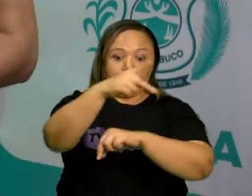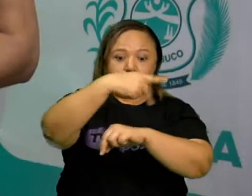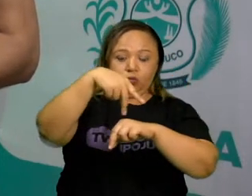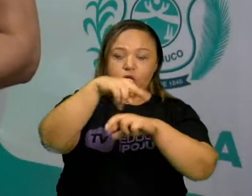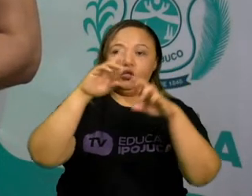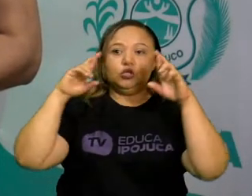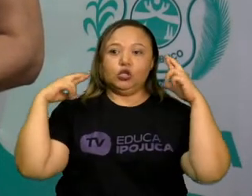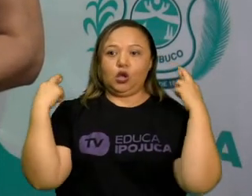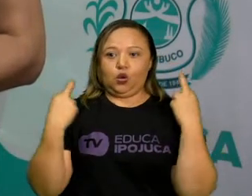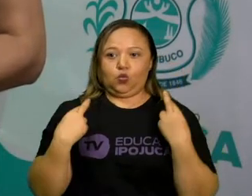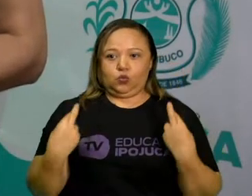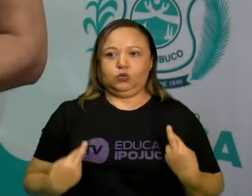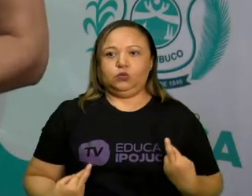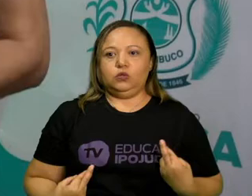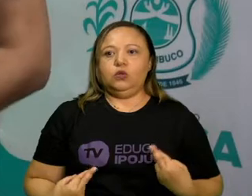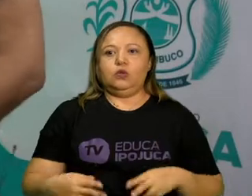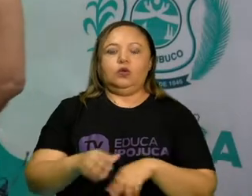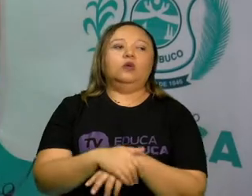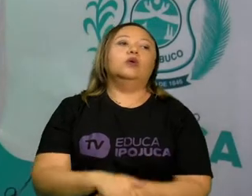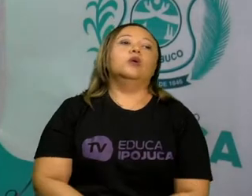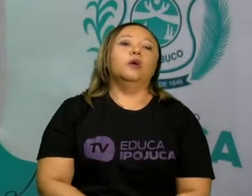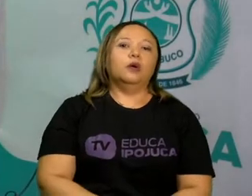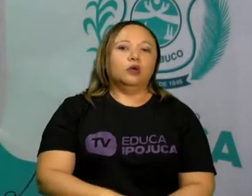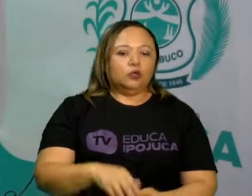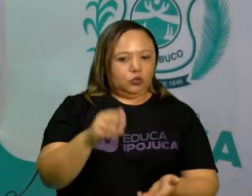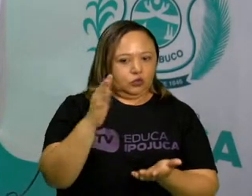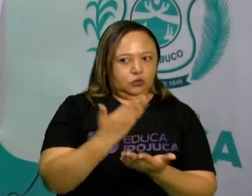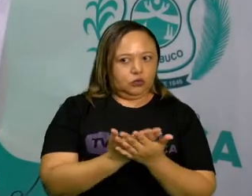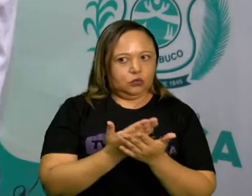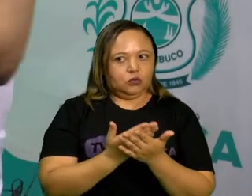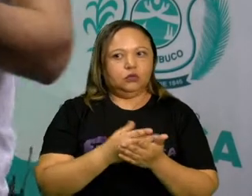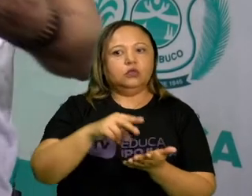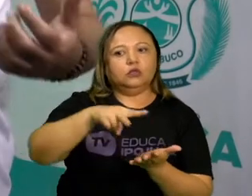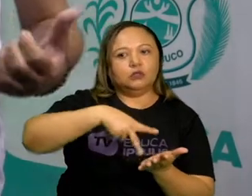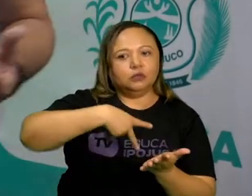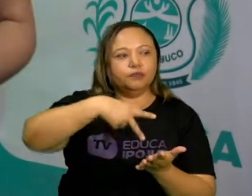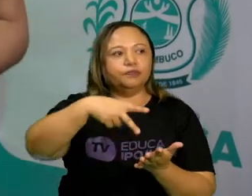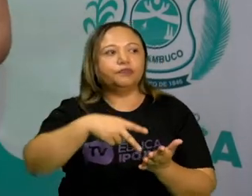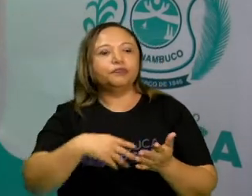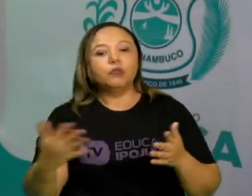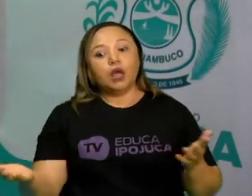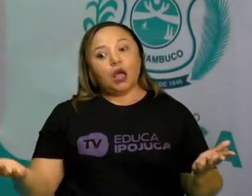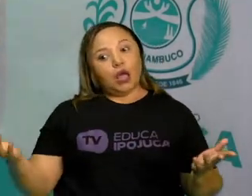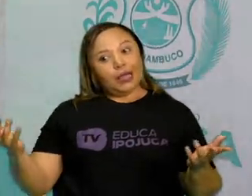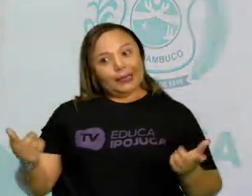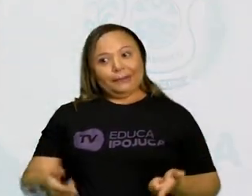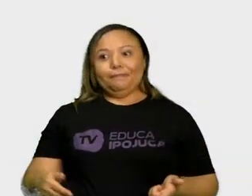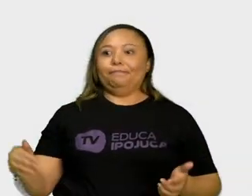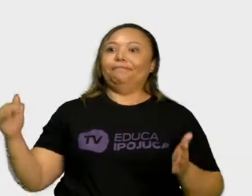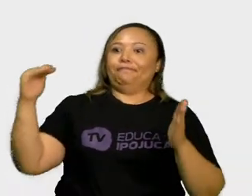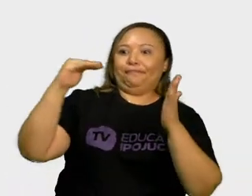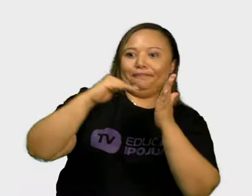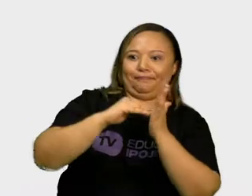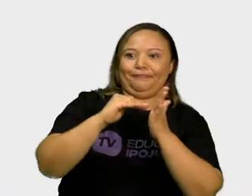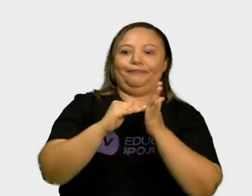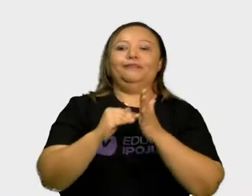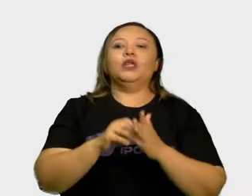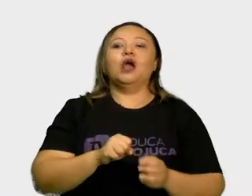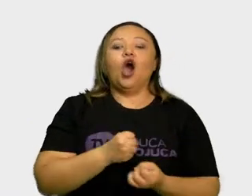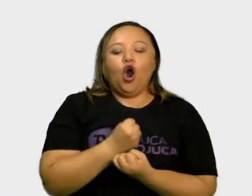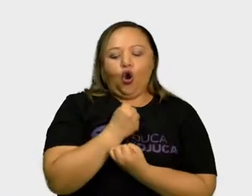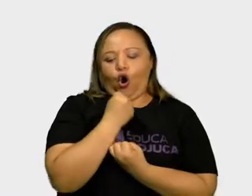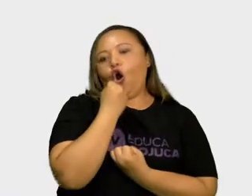balé balé coisa bacana né bom e nós temos a ópera a